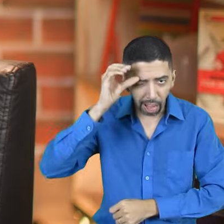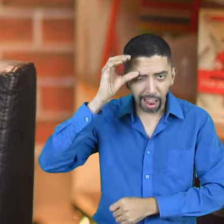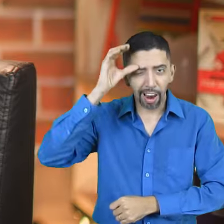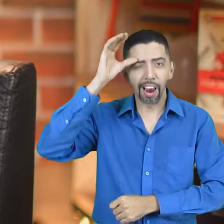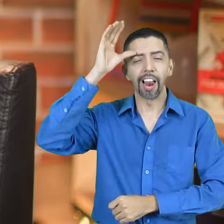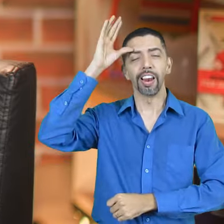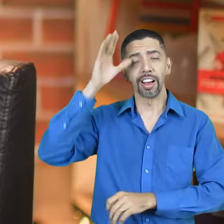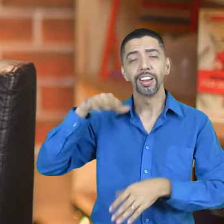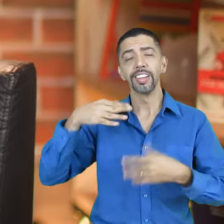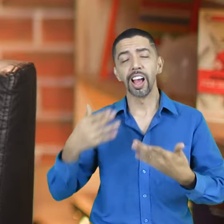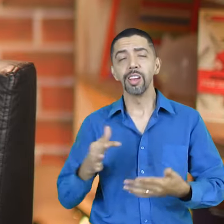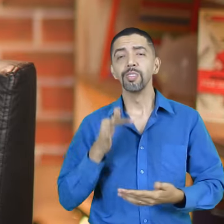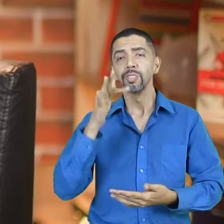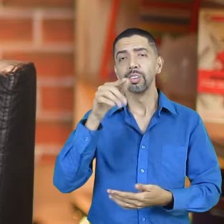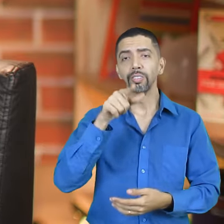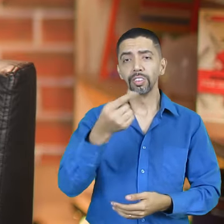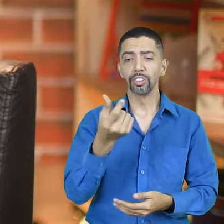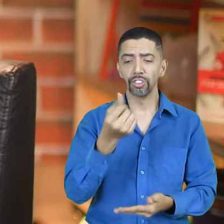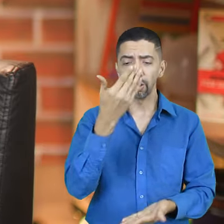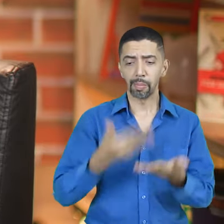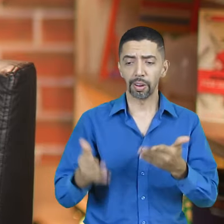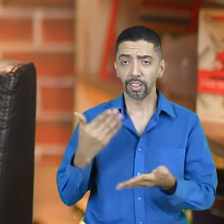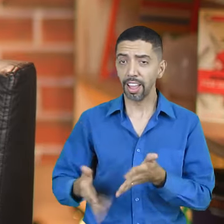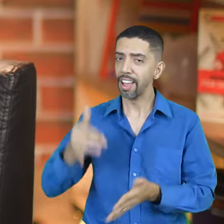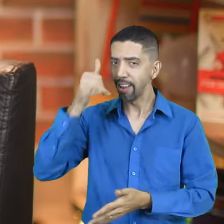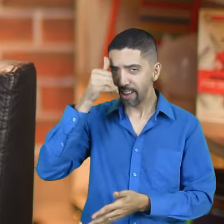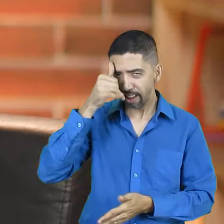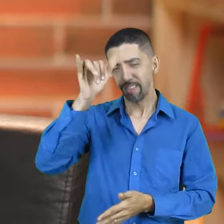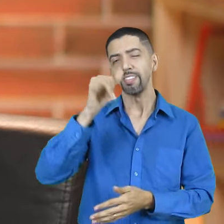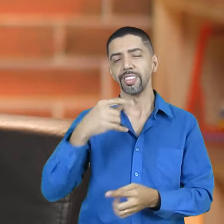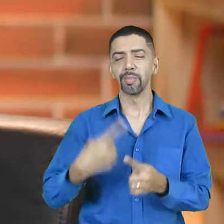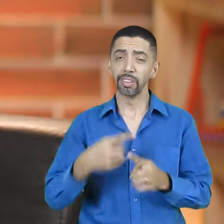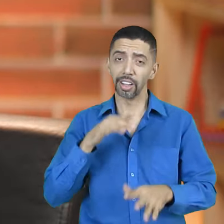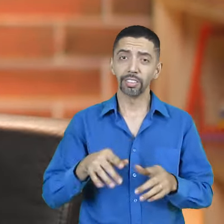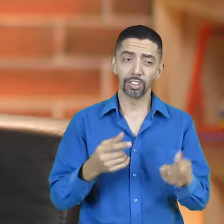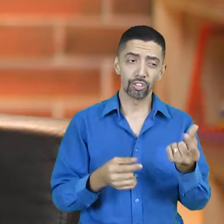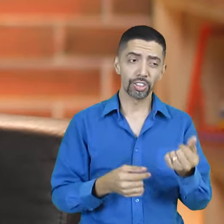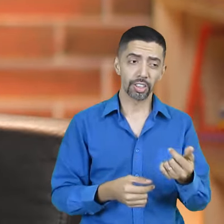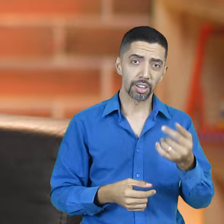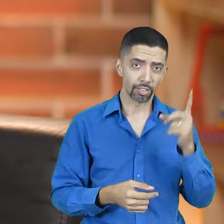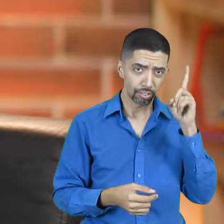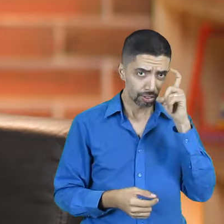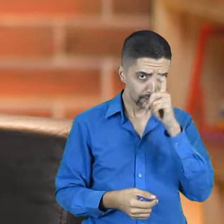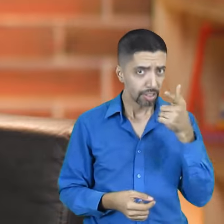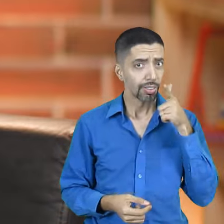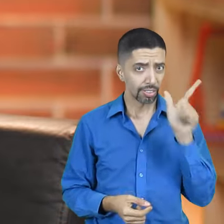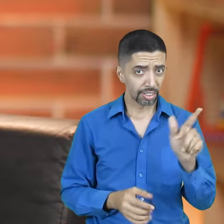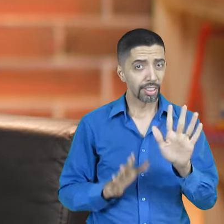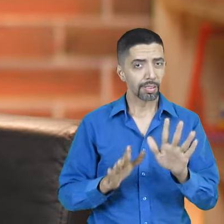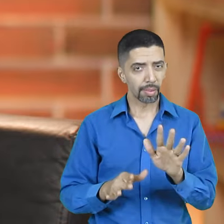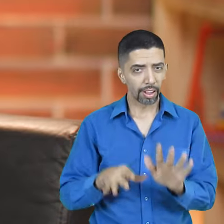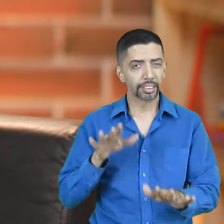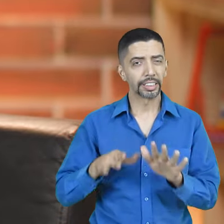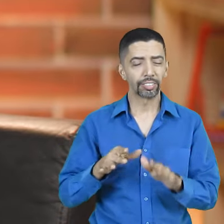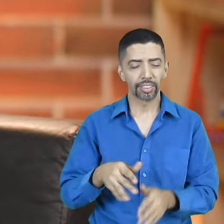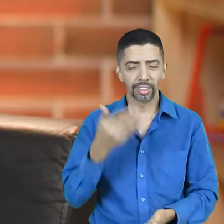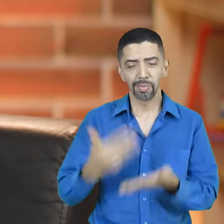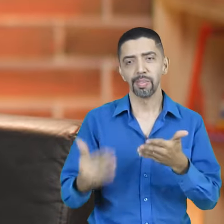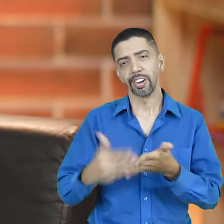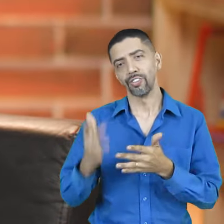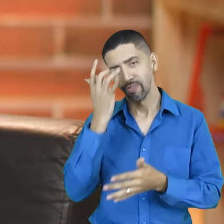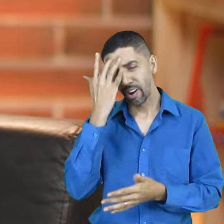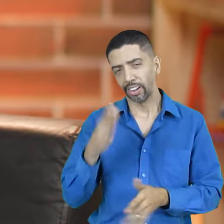para evitar ainda mais você perder recursos financeiros. Não são fáceis de serem ganhos, mas são fáceis de ser